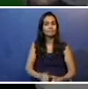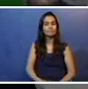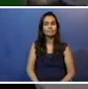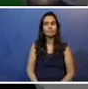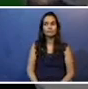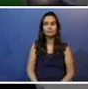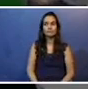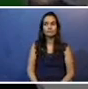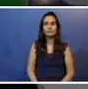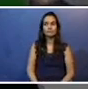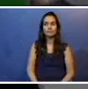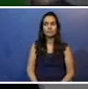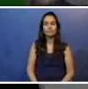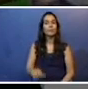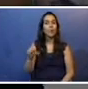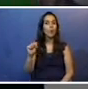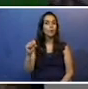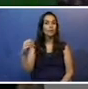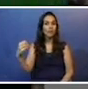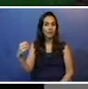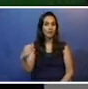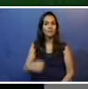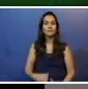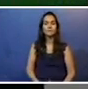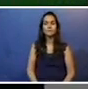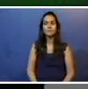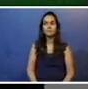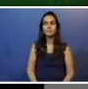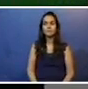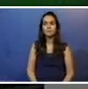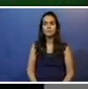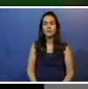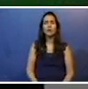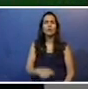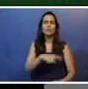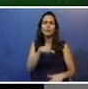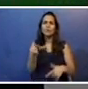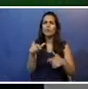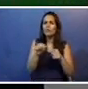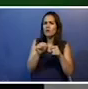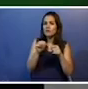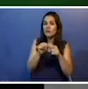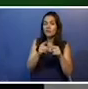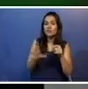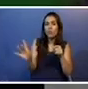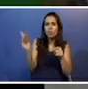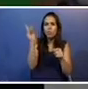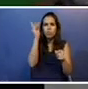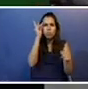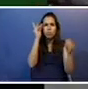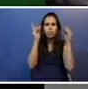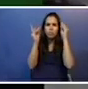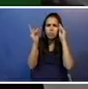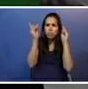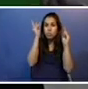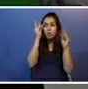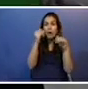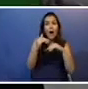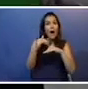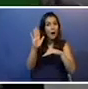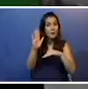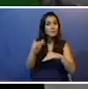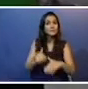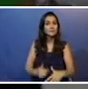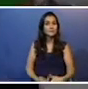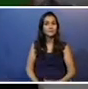60, 70, 80. Conforme vocês vão fazendo, você já vai raciocinando um pouquinho mais